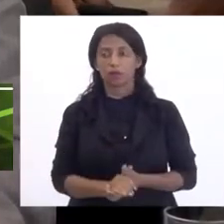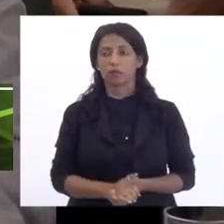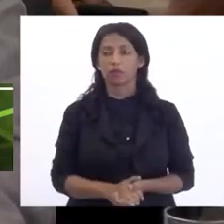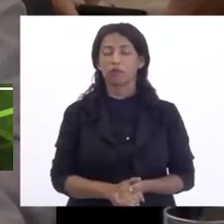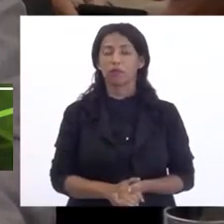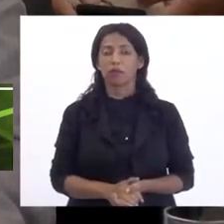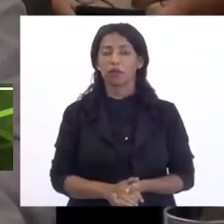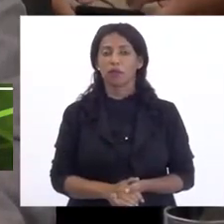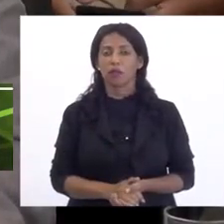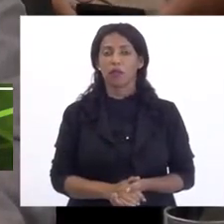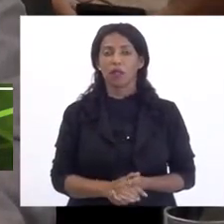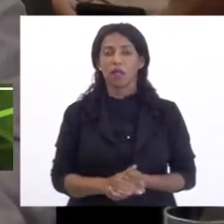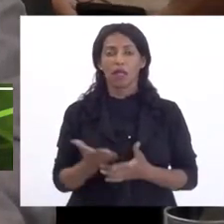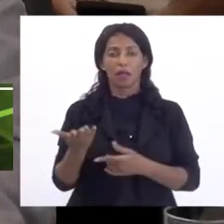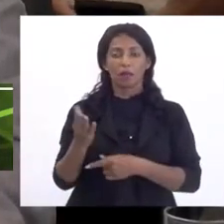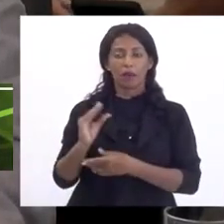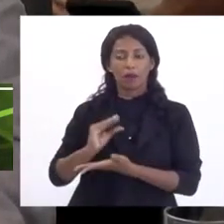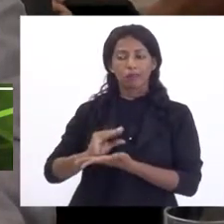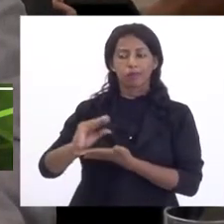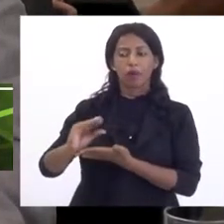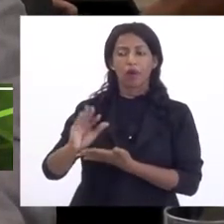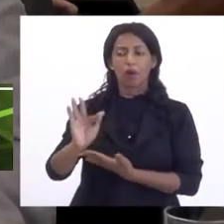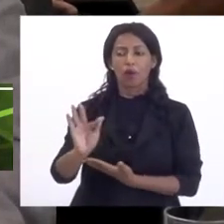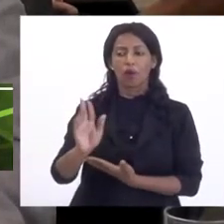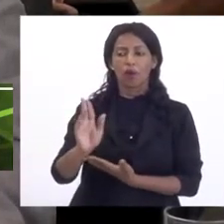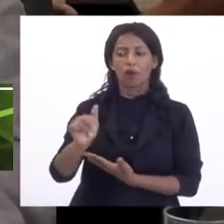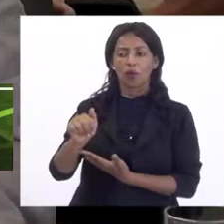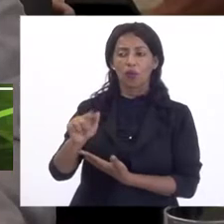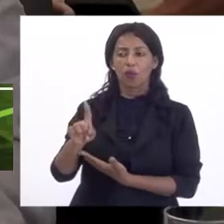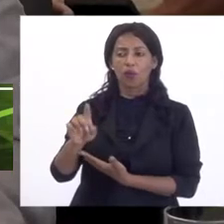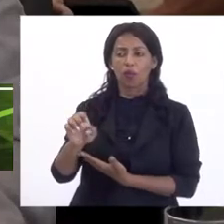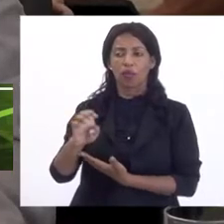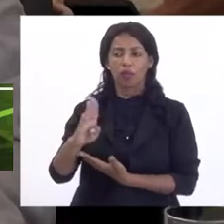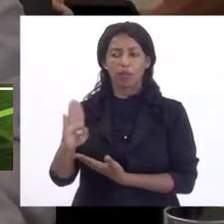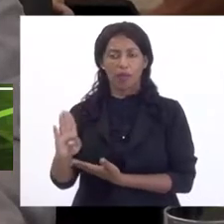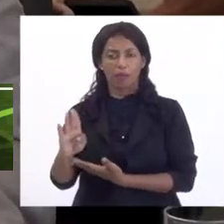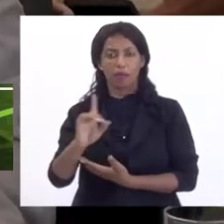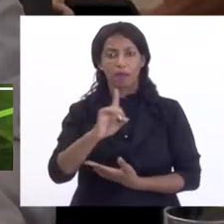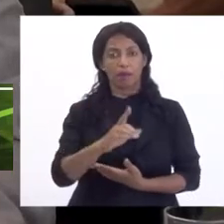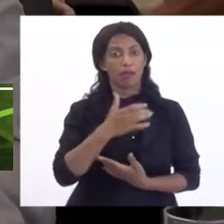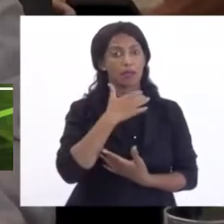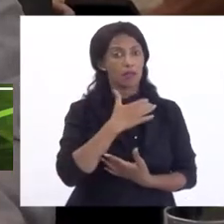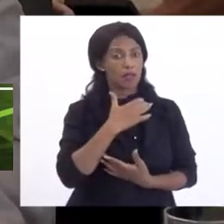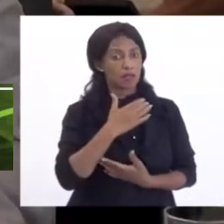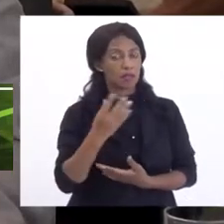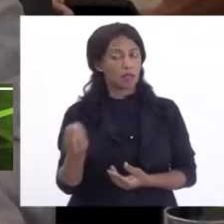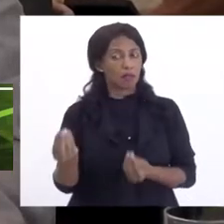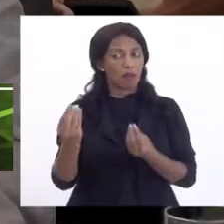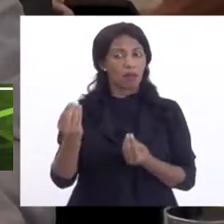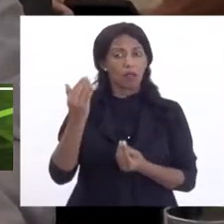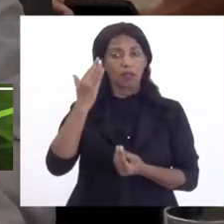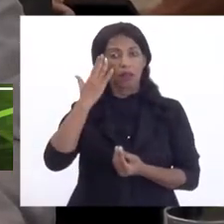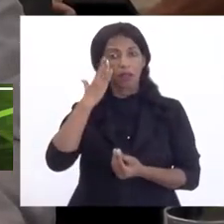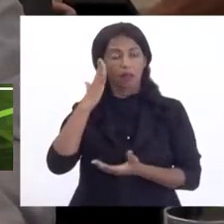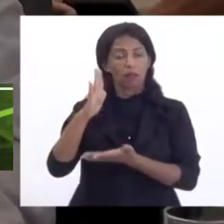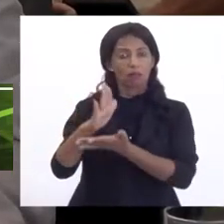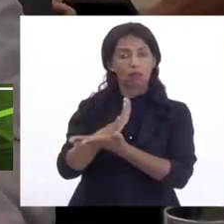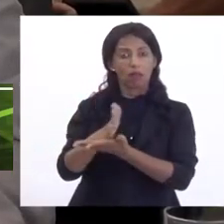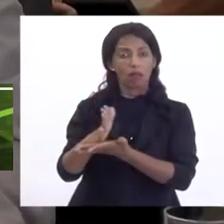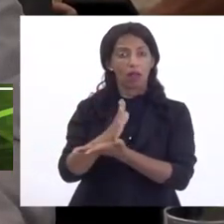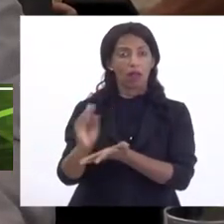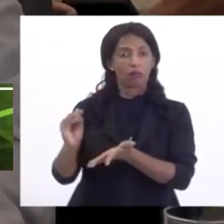para a composição do Fundeb, né? Em dezembro de 2020 é que houve um entendimento, era algo que não